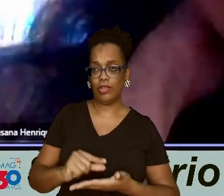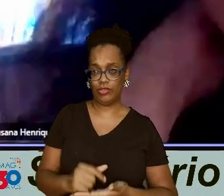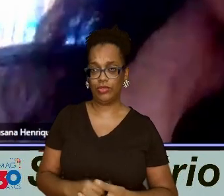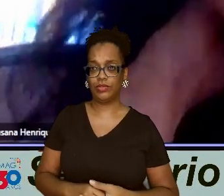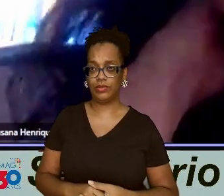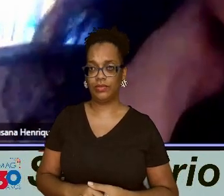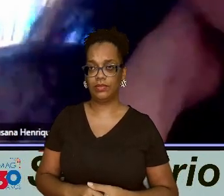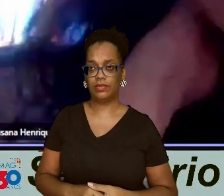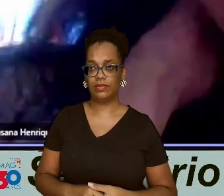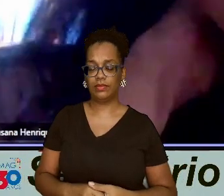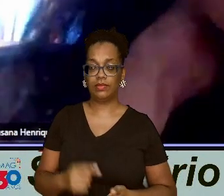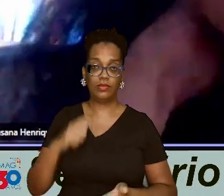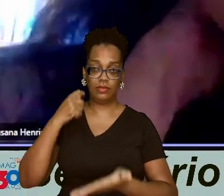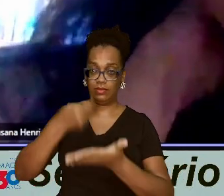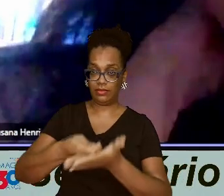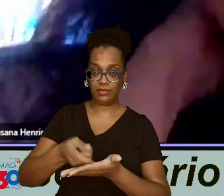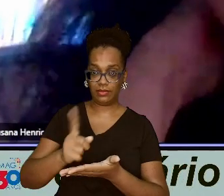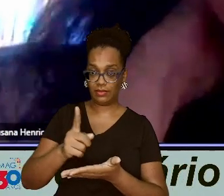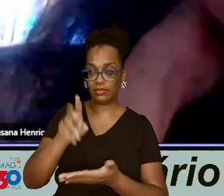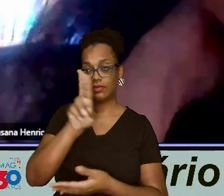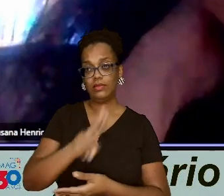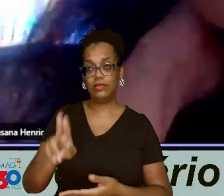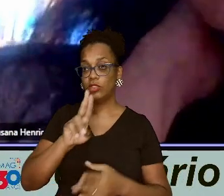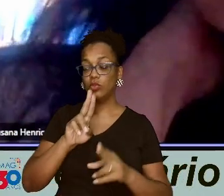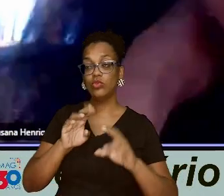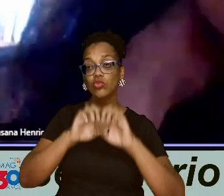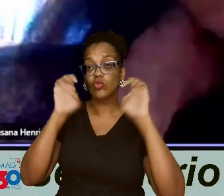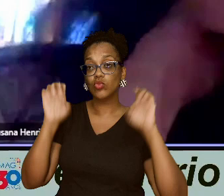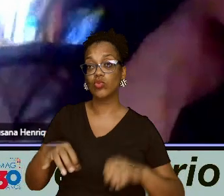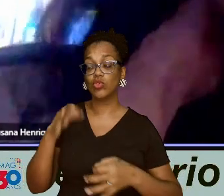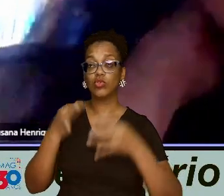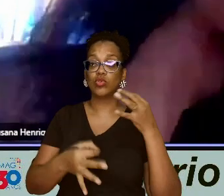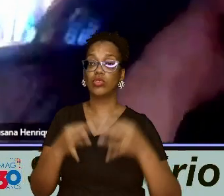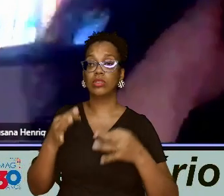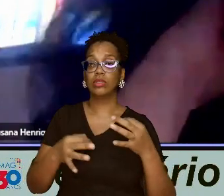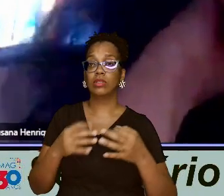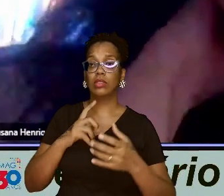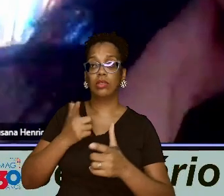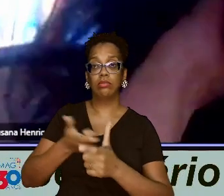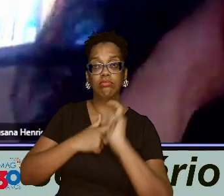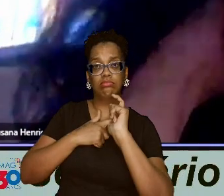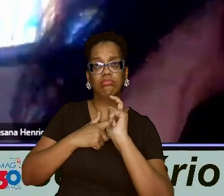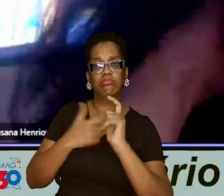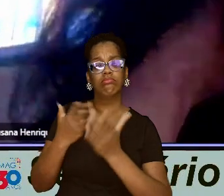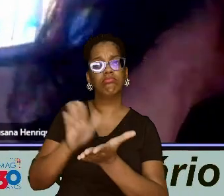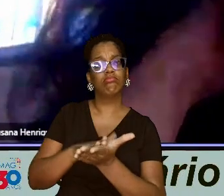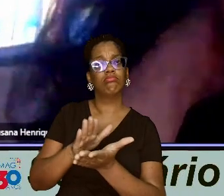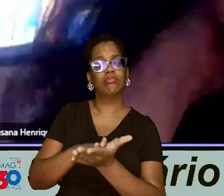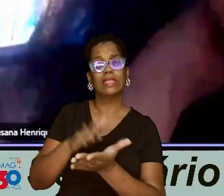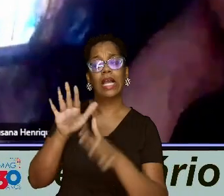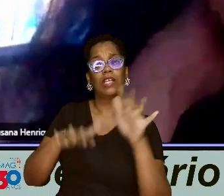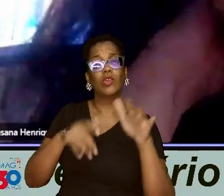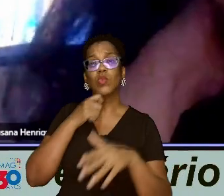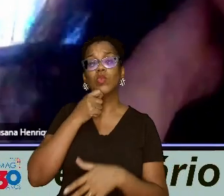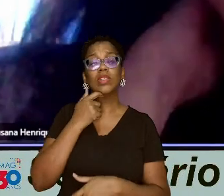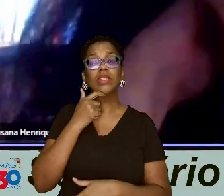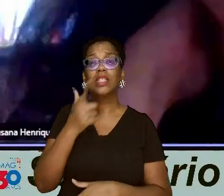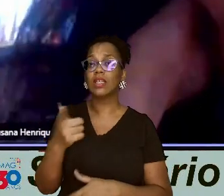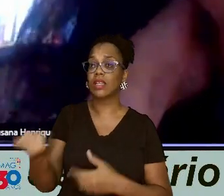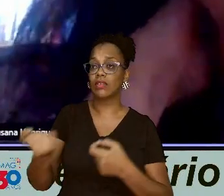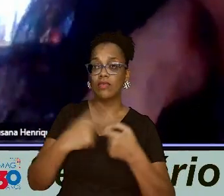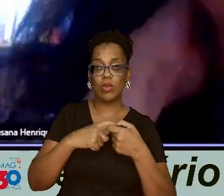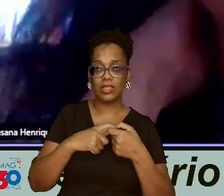Não se paga para se utilizar toda a estrutura do judiciário para cobrar dívidas que muitas vezes não têm a menor condição de serem recuperadas. Eu